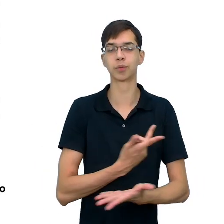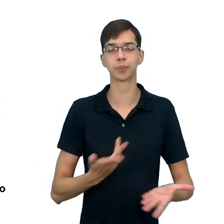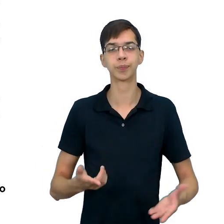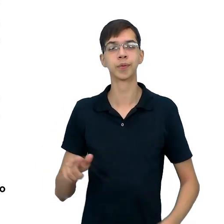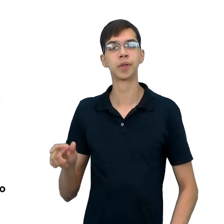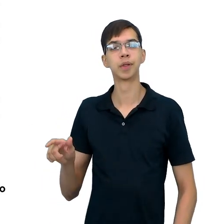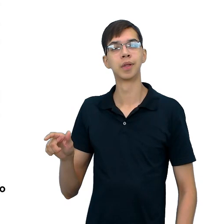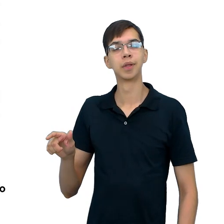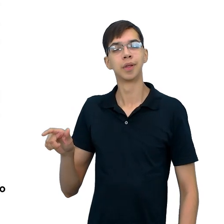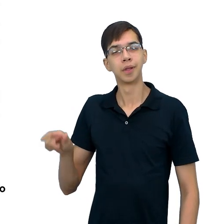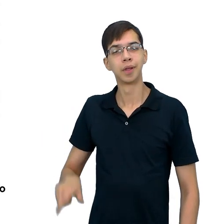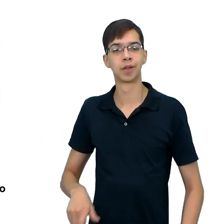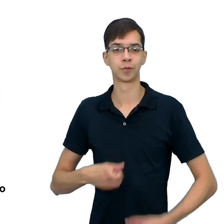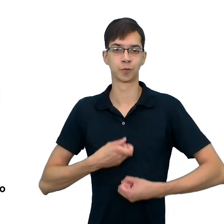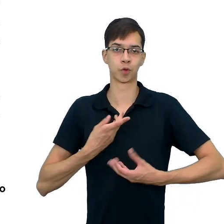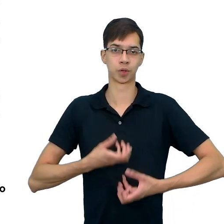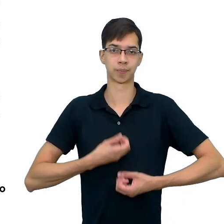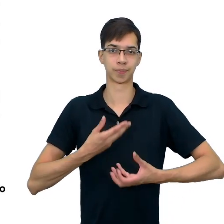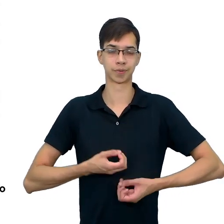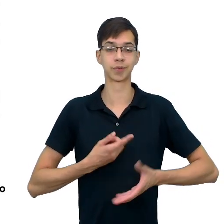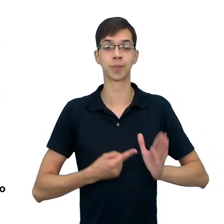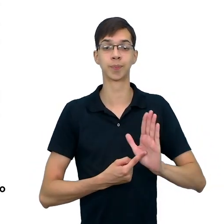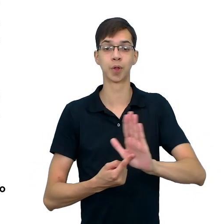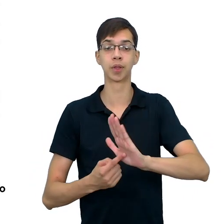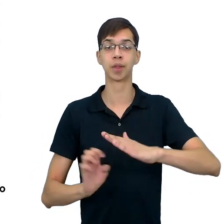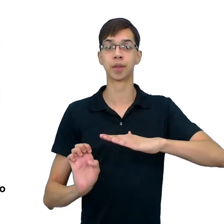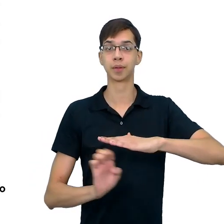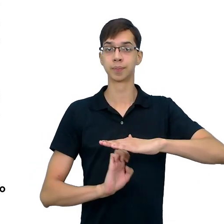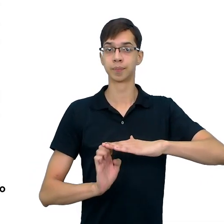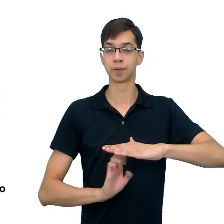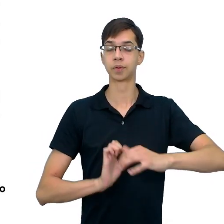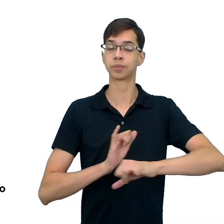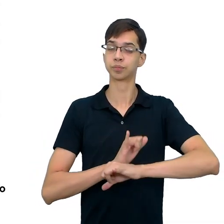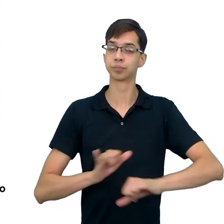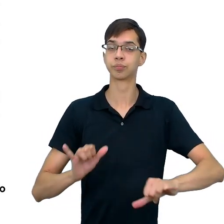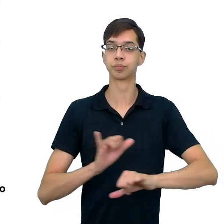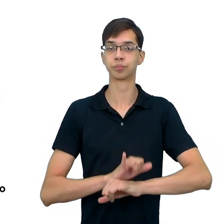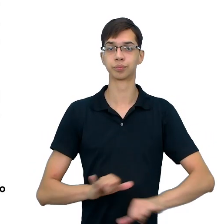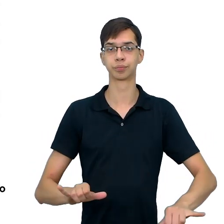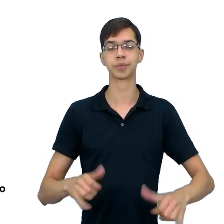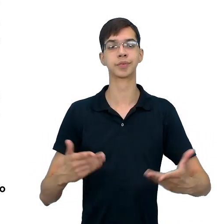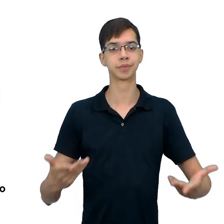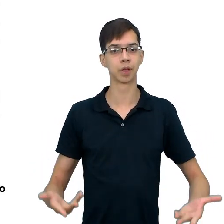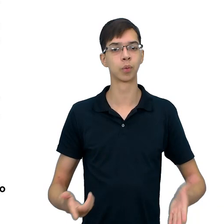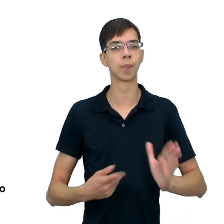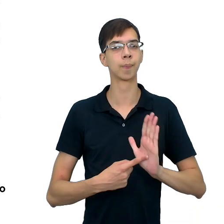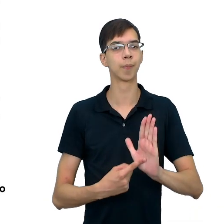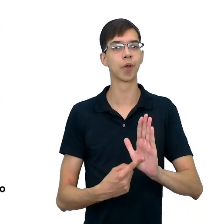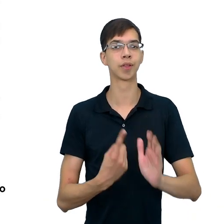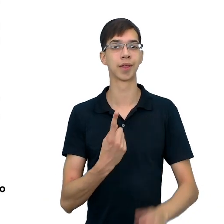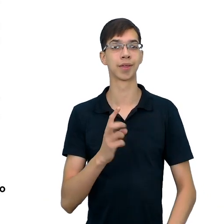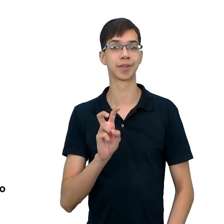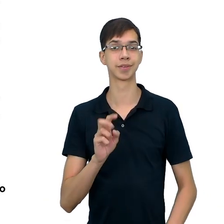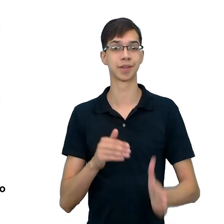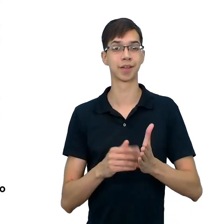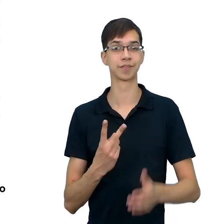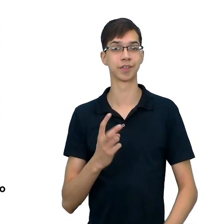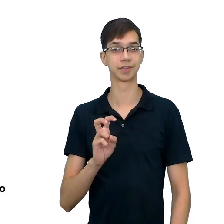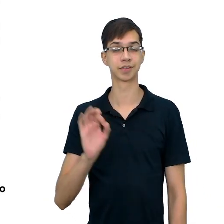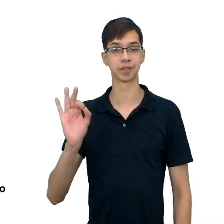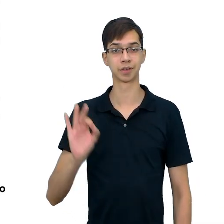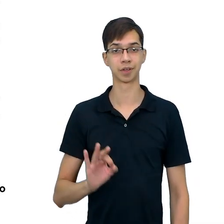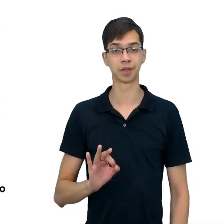que são informados aí por essa empresa. E aí vai indicar, né, que entre 15% e 25% do lixo